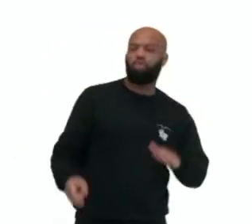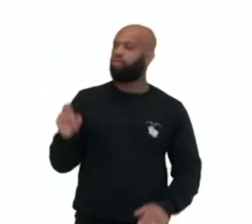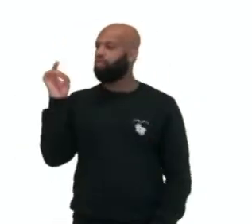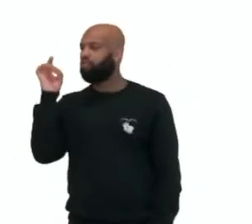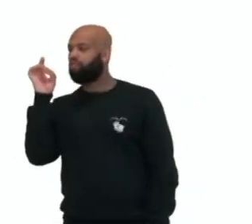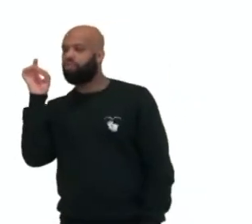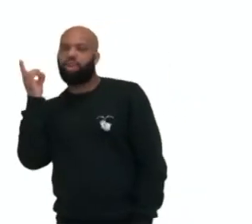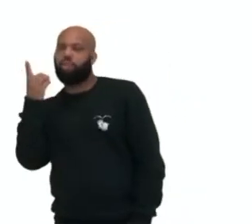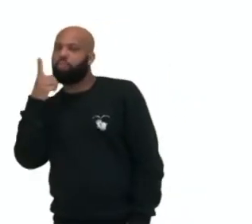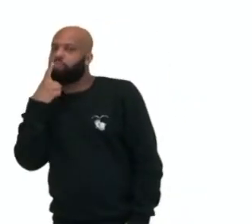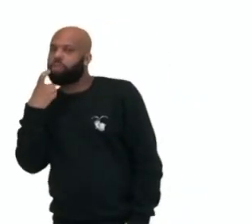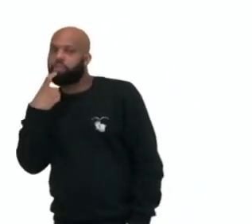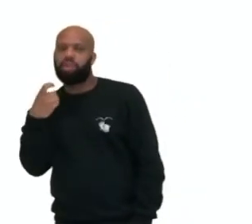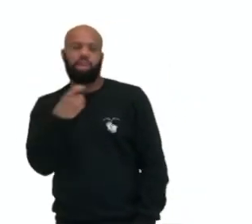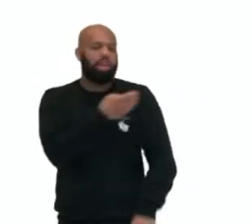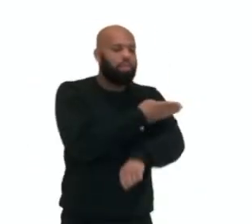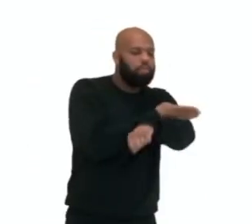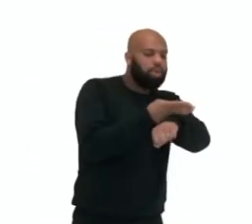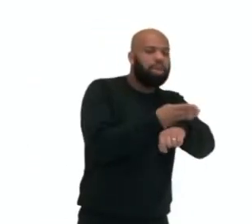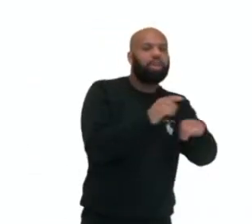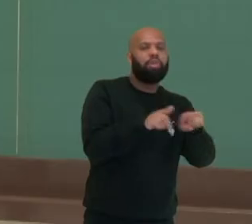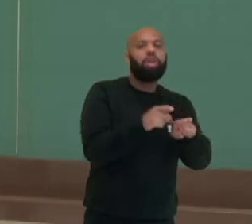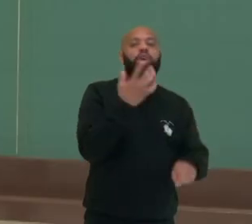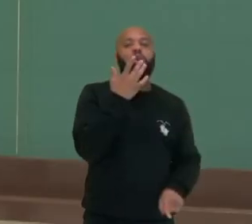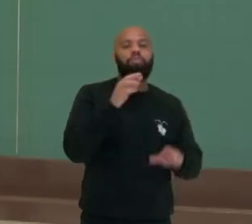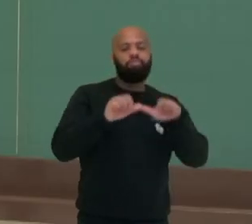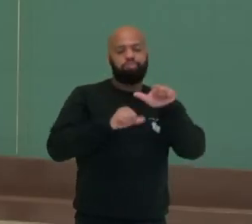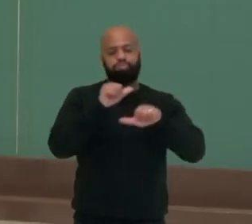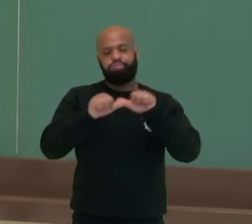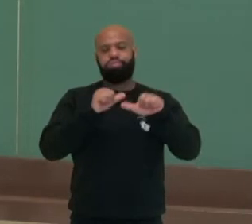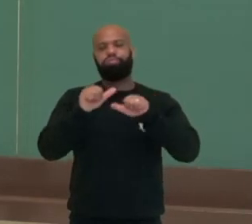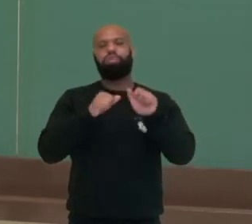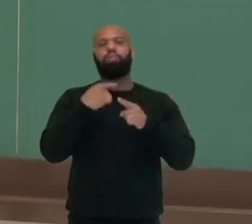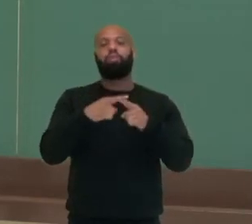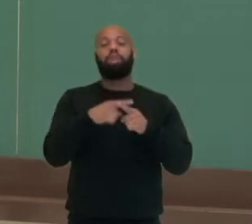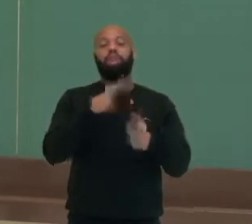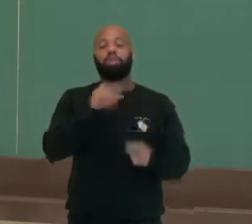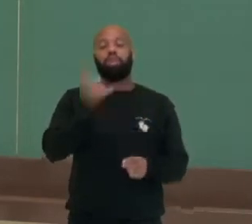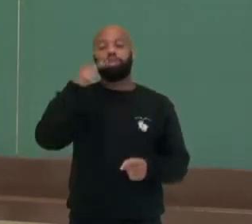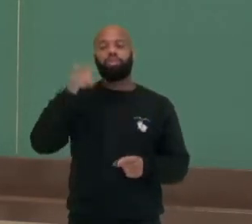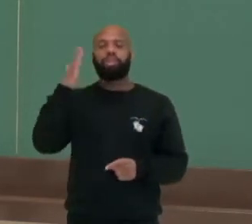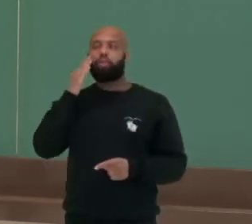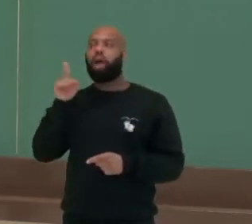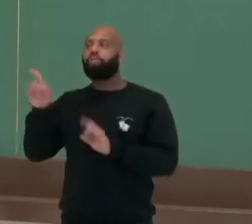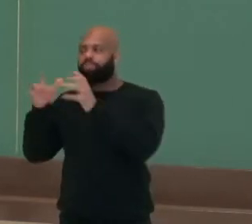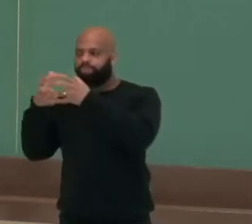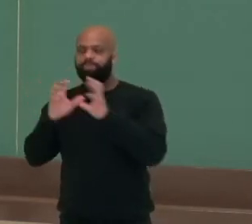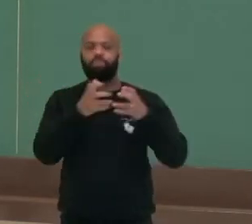4 brancas. Essa mudança de cor é para você poder identificar as equipes, tá?